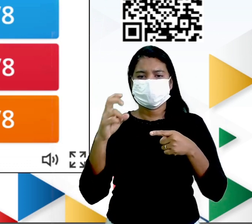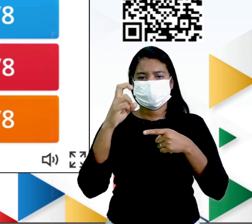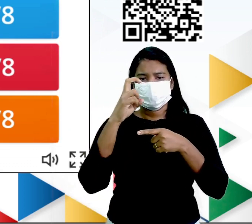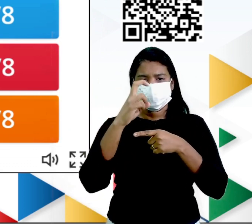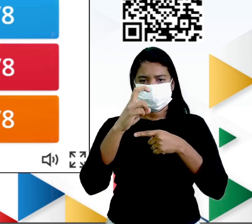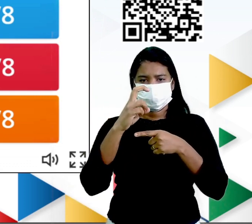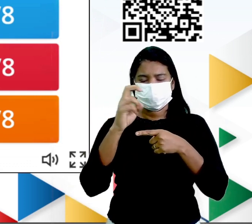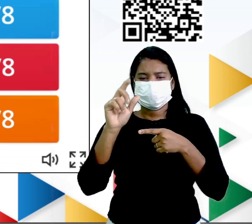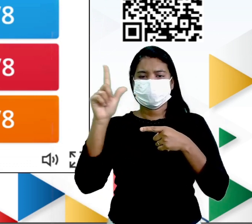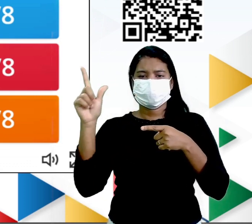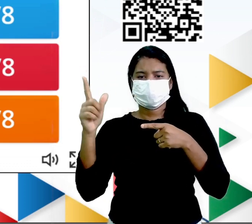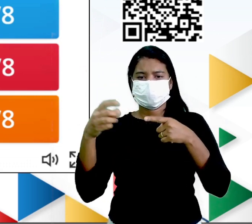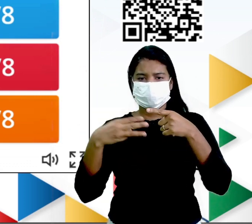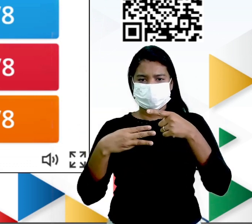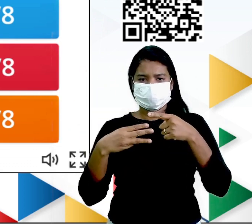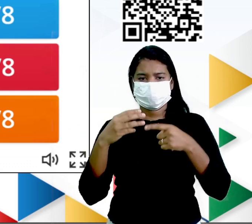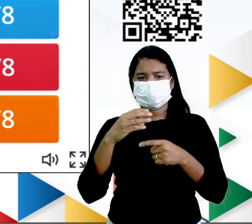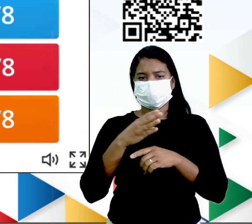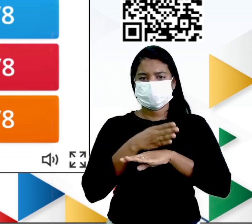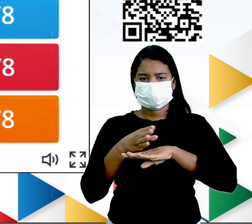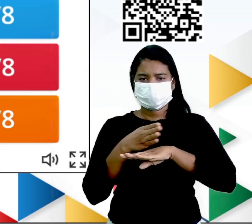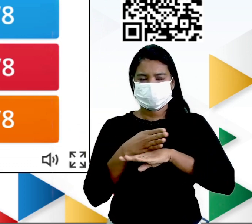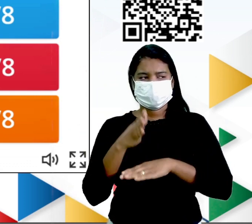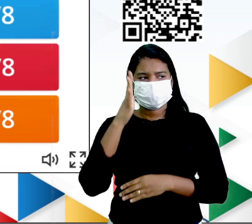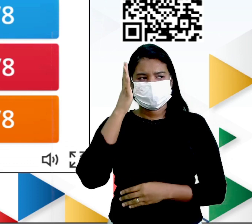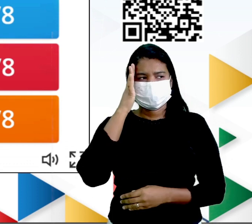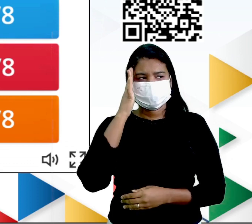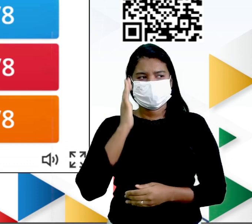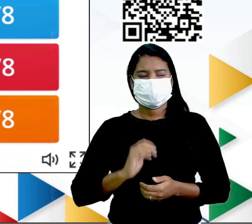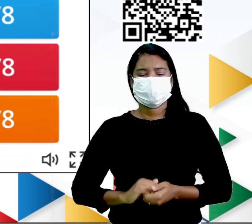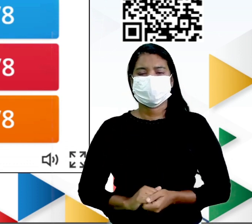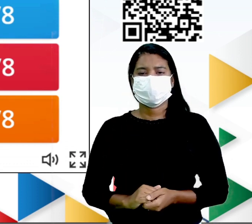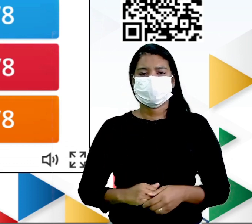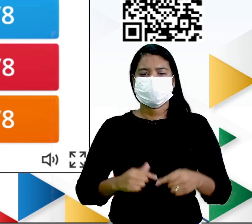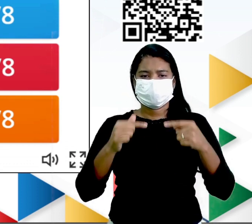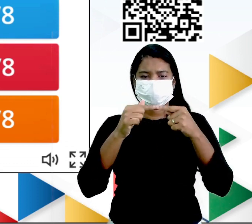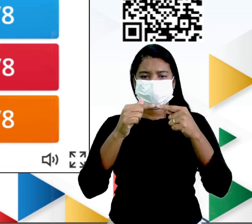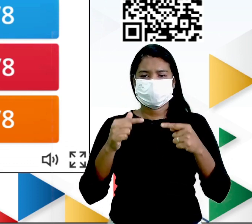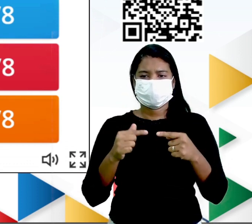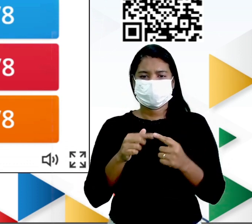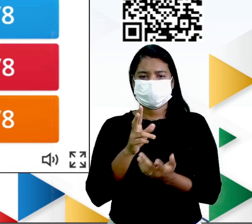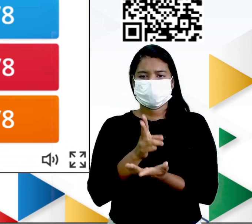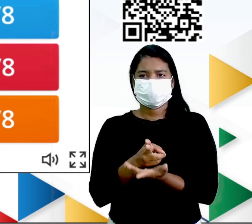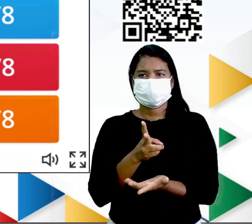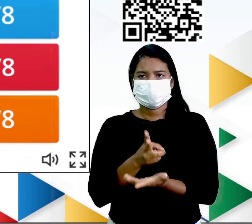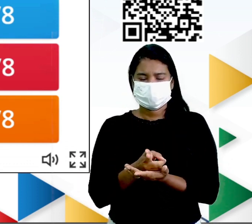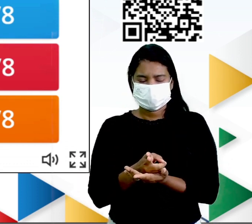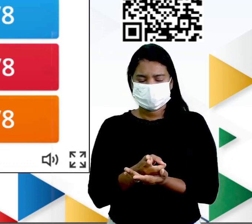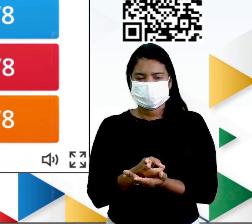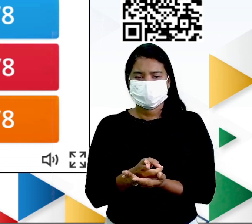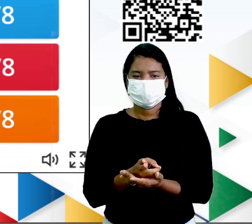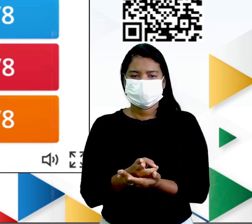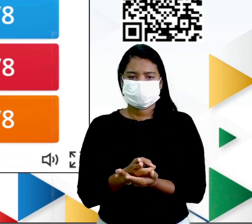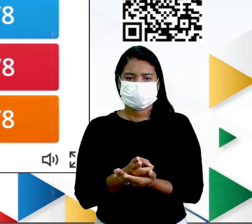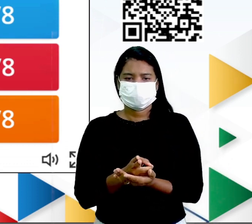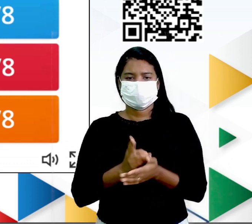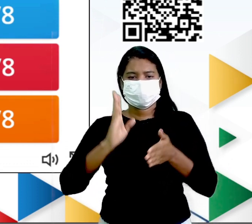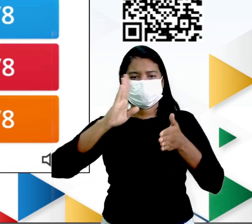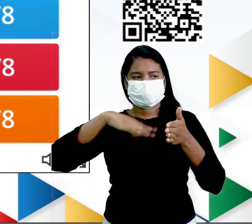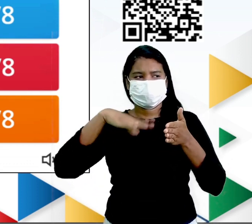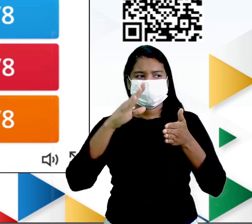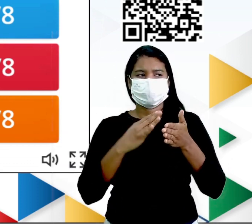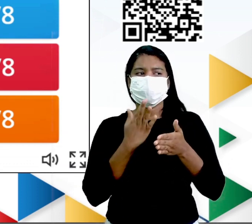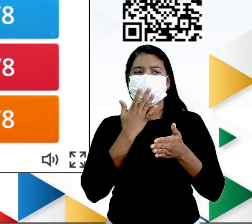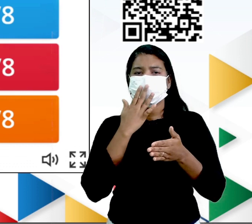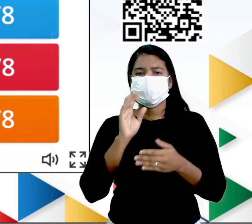3 brancos. Tá certo? Então, é claro que a relação vai ser sempre da parte, essa que está pintada em